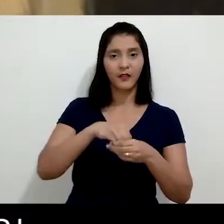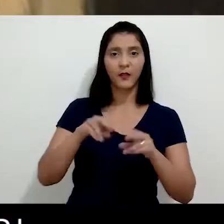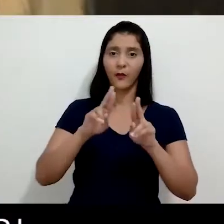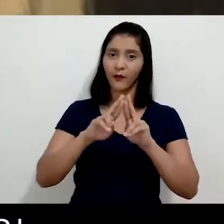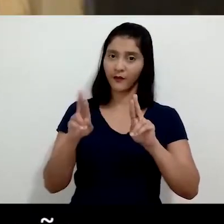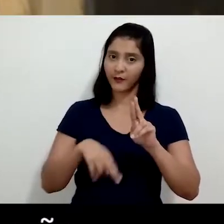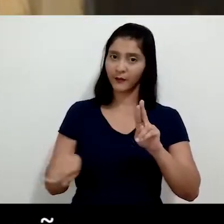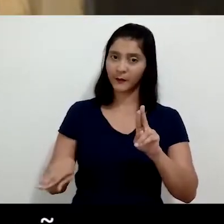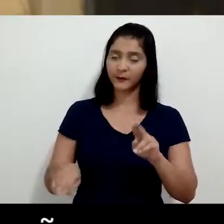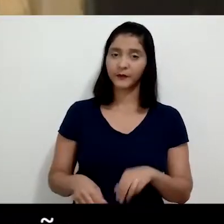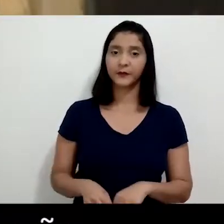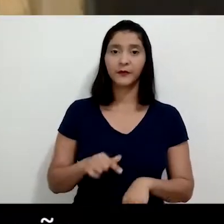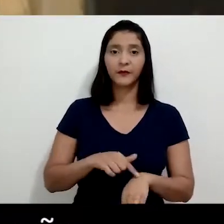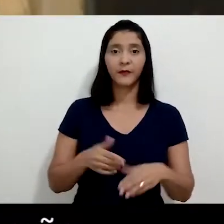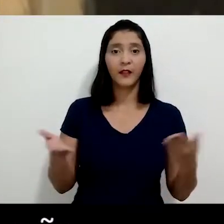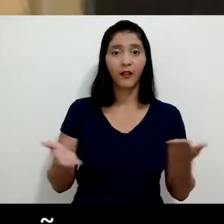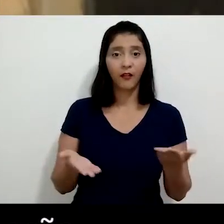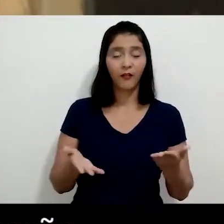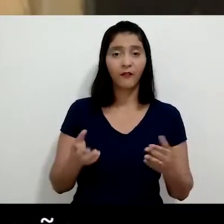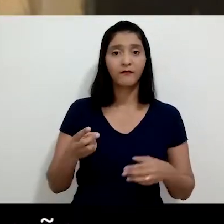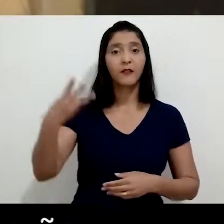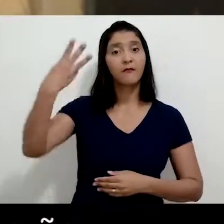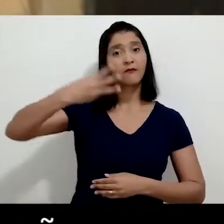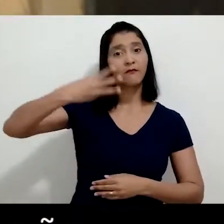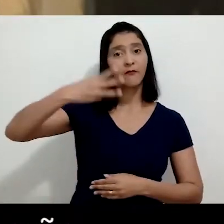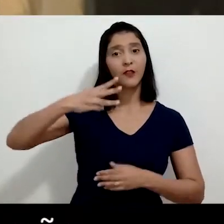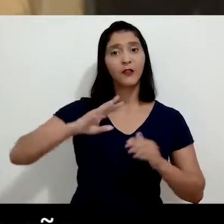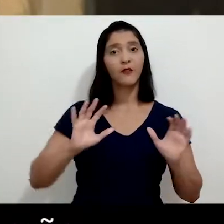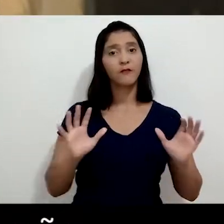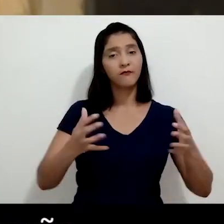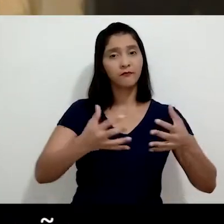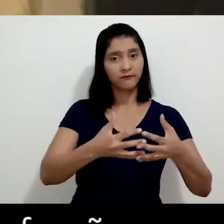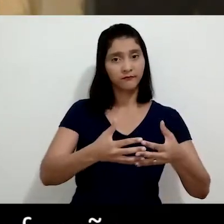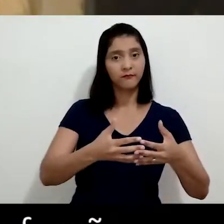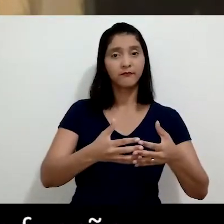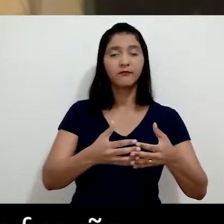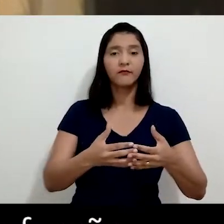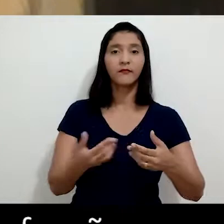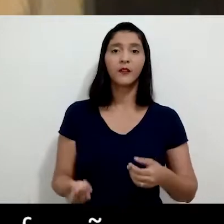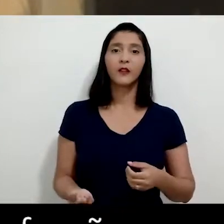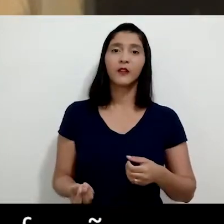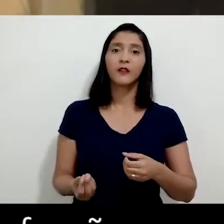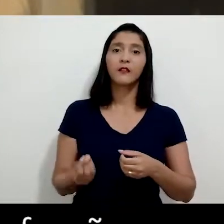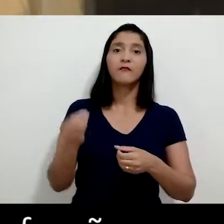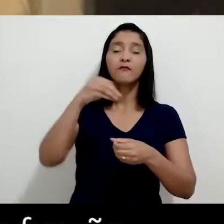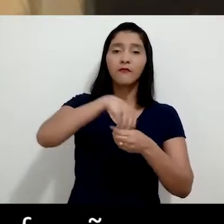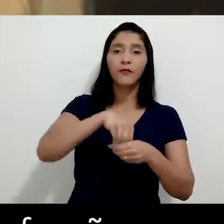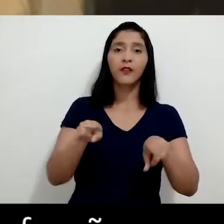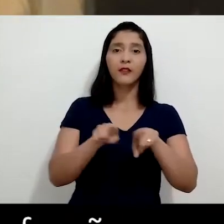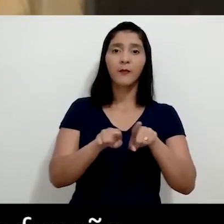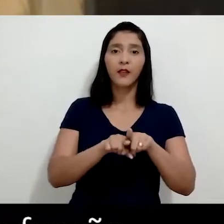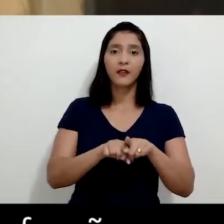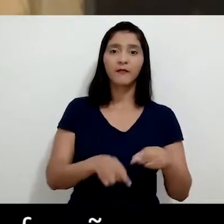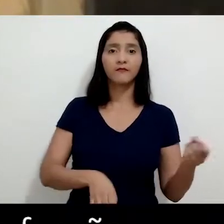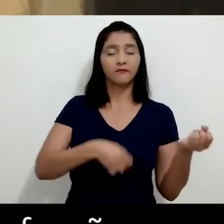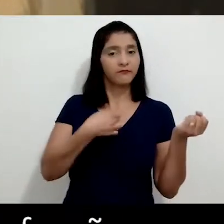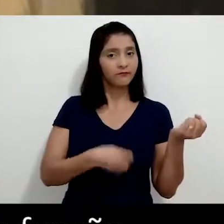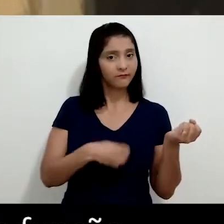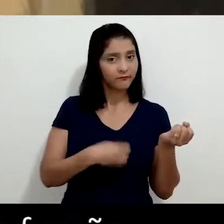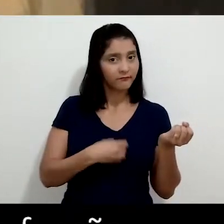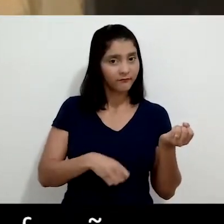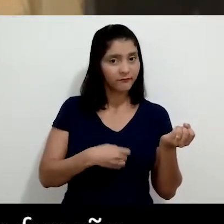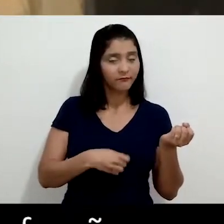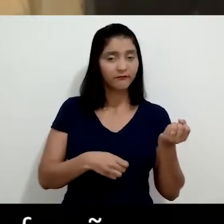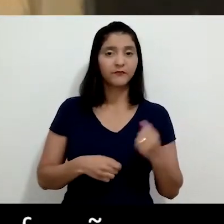UFRJ. Atualmente estamos na nossa terceira formação, onde incluímos o bandolim